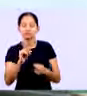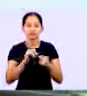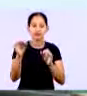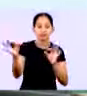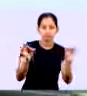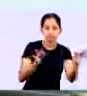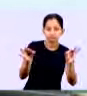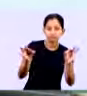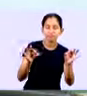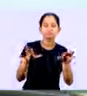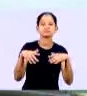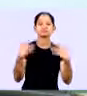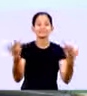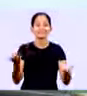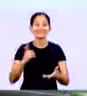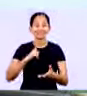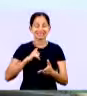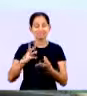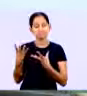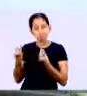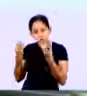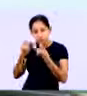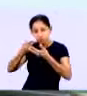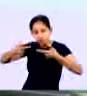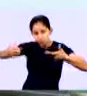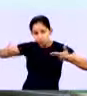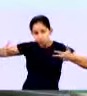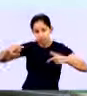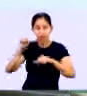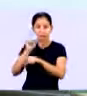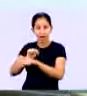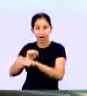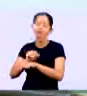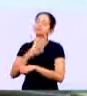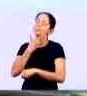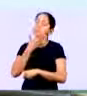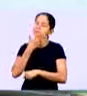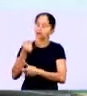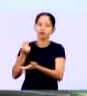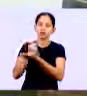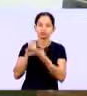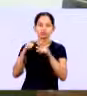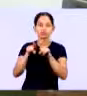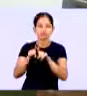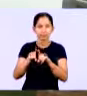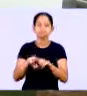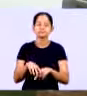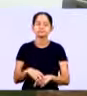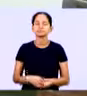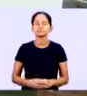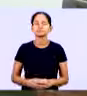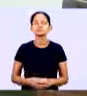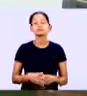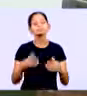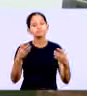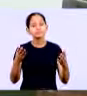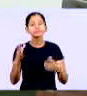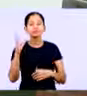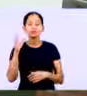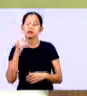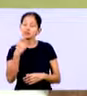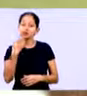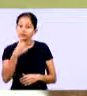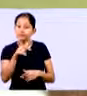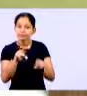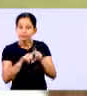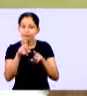organização. Quanto mais recursos estiver envolvido nisso, melhor vai ser para a organização. Não é isso, professor Gilberto? Exatamente. Mas é interessante a gente